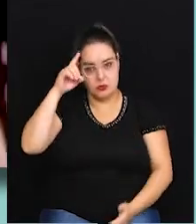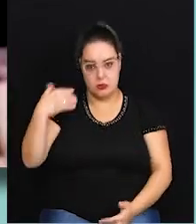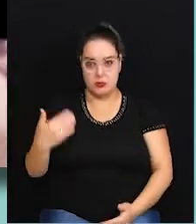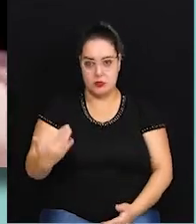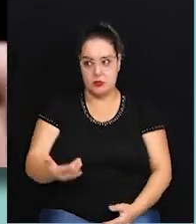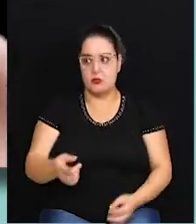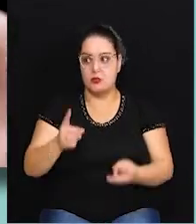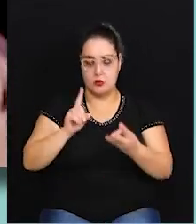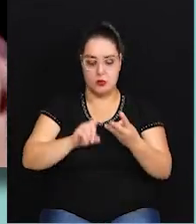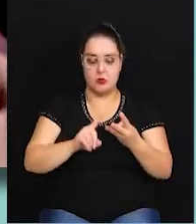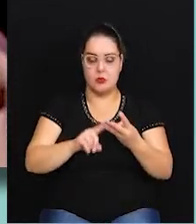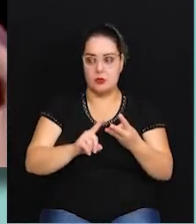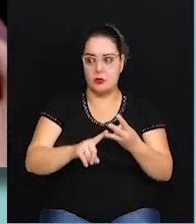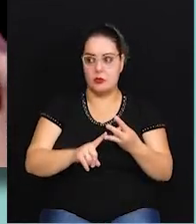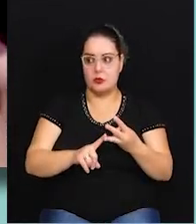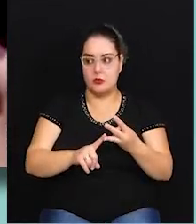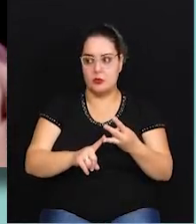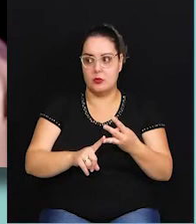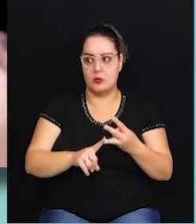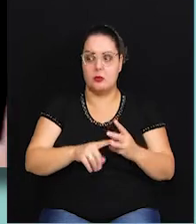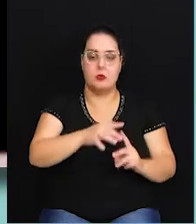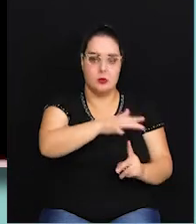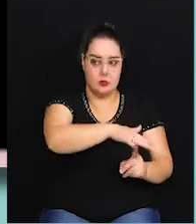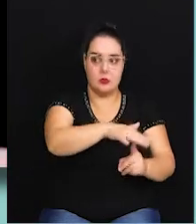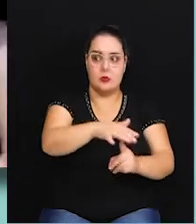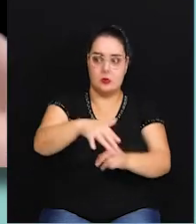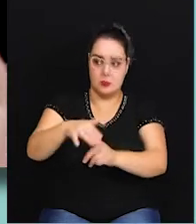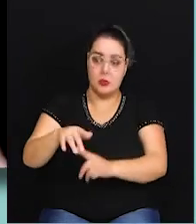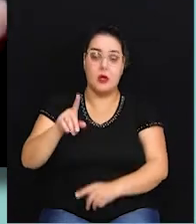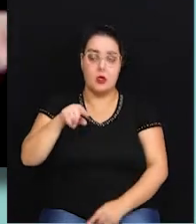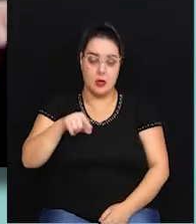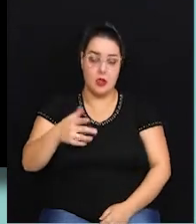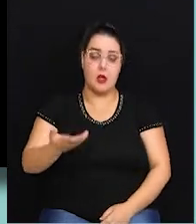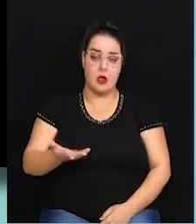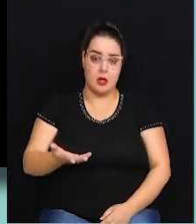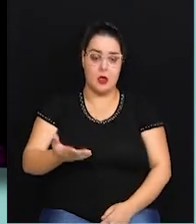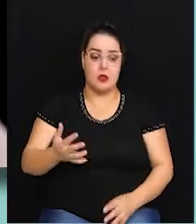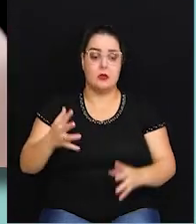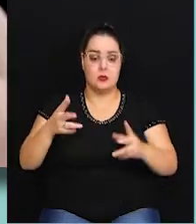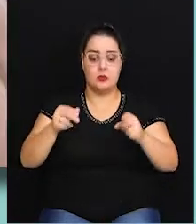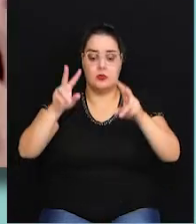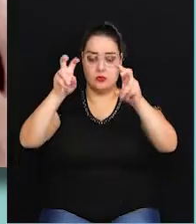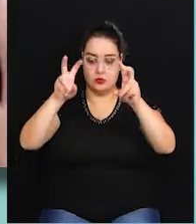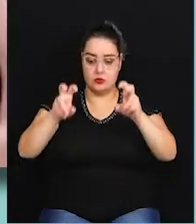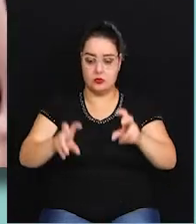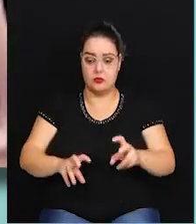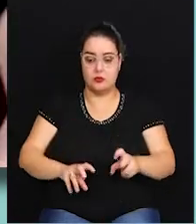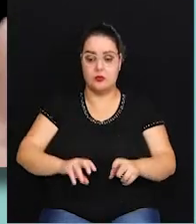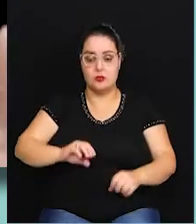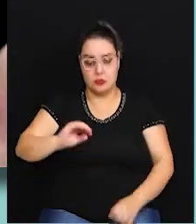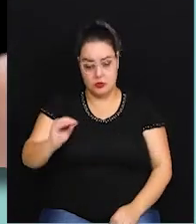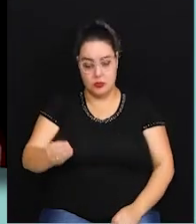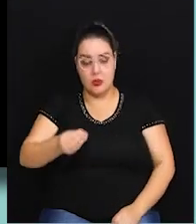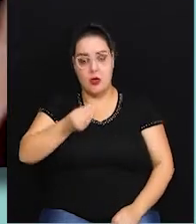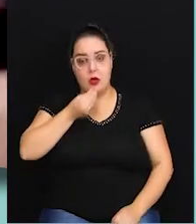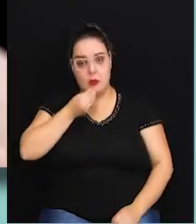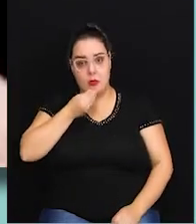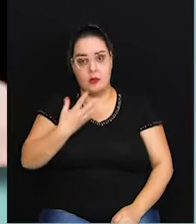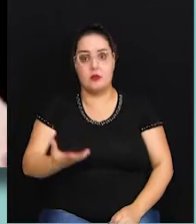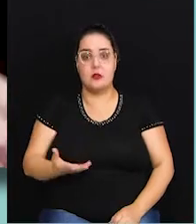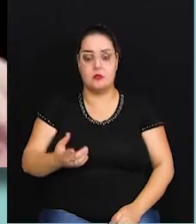cotidianas. E também com o âmbito ambiental, que é justamente em toda essa questão de aproveitamento